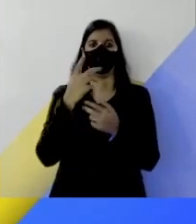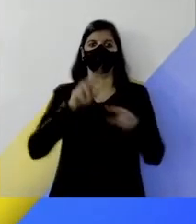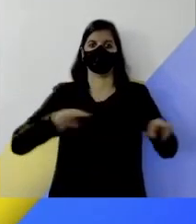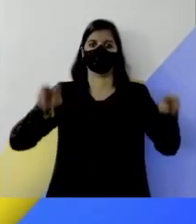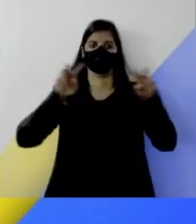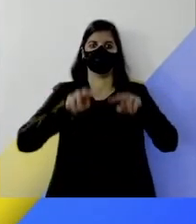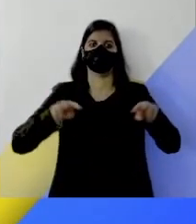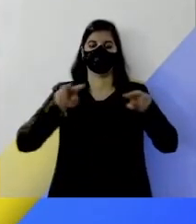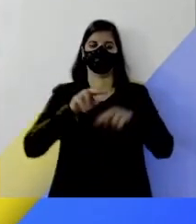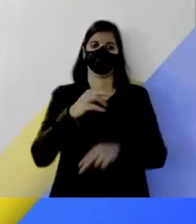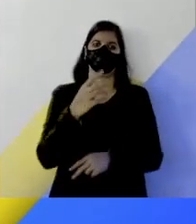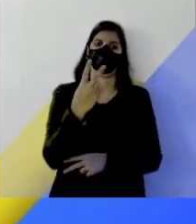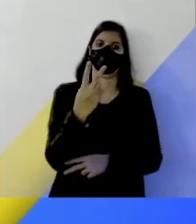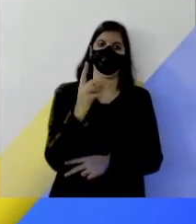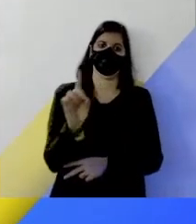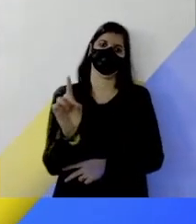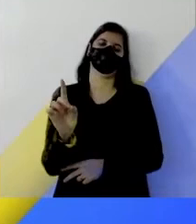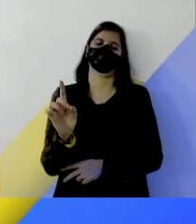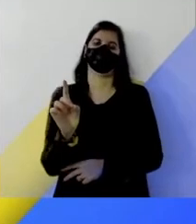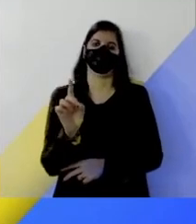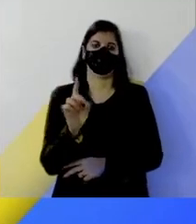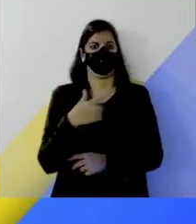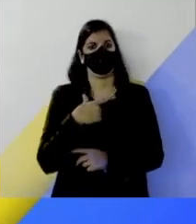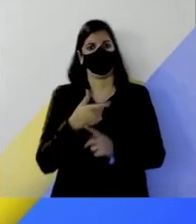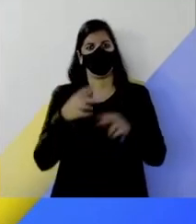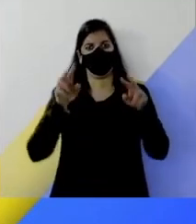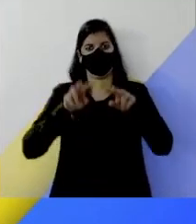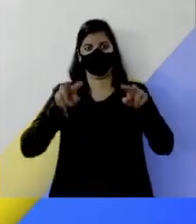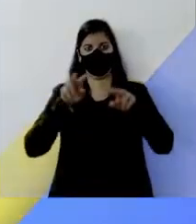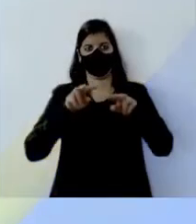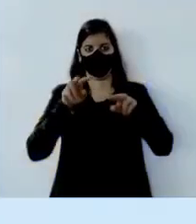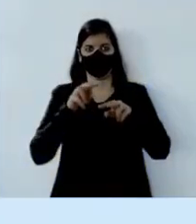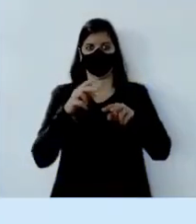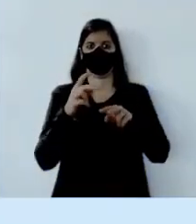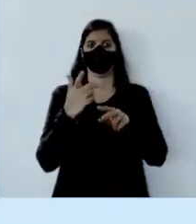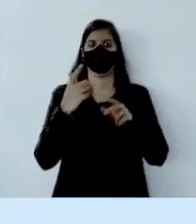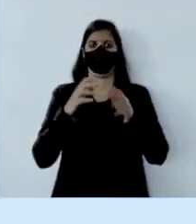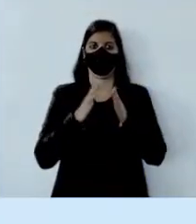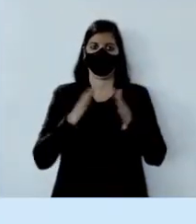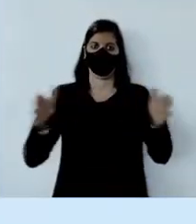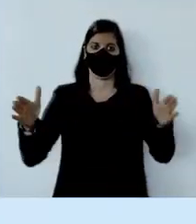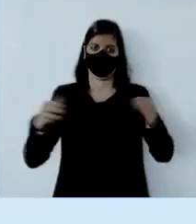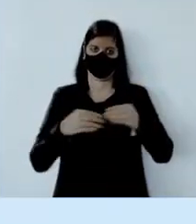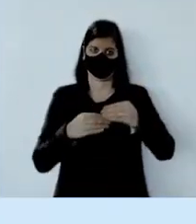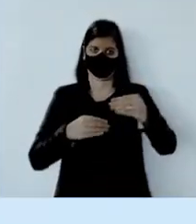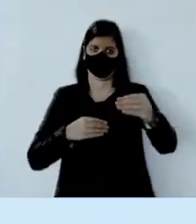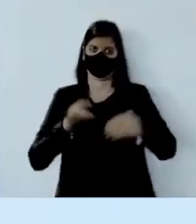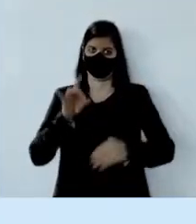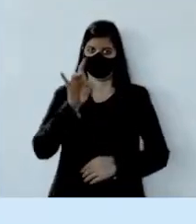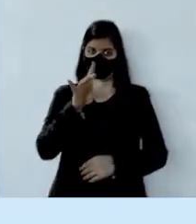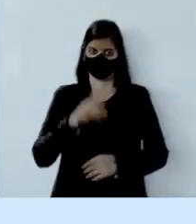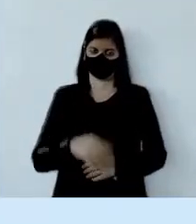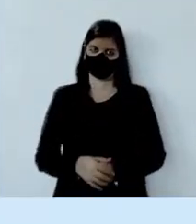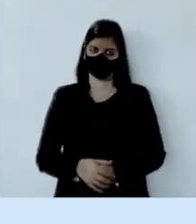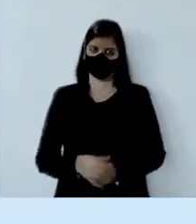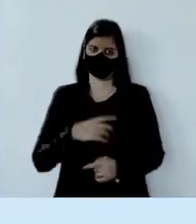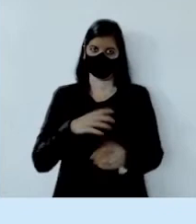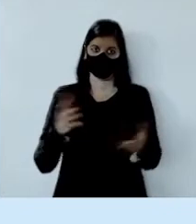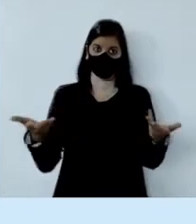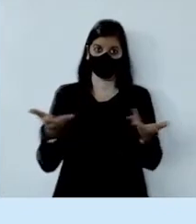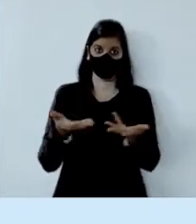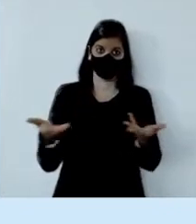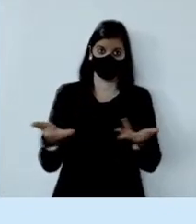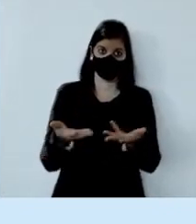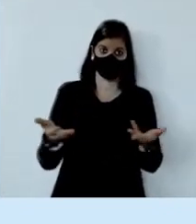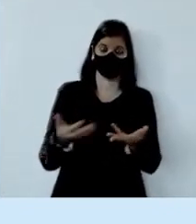visão bidimensional, então, onde só visualizamos largura e comprimento dos objetos e do ambiente. Aí, nesse momento, a